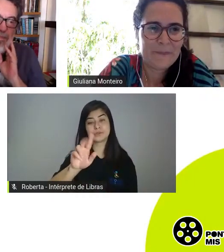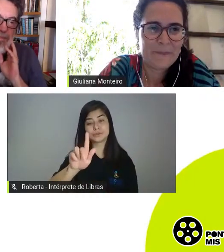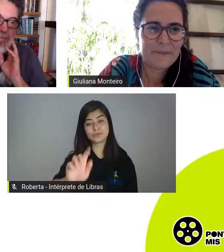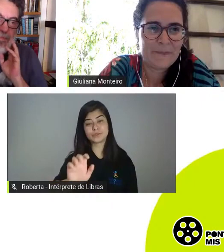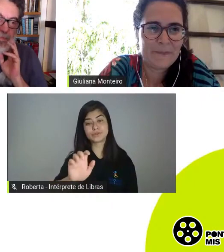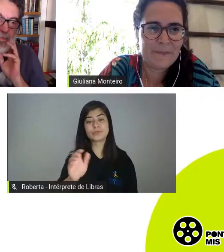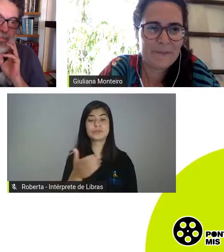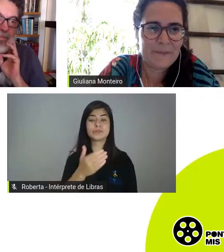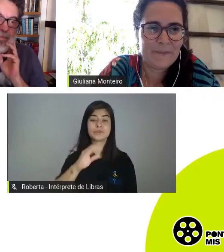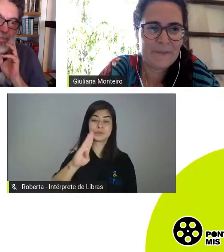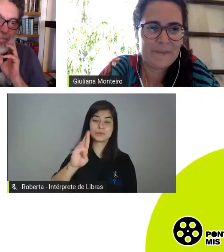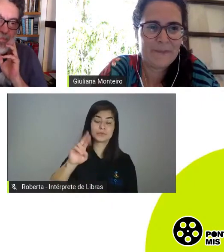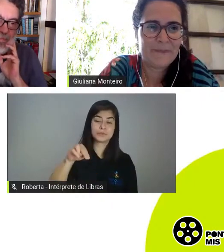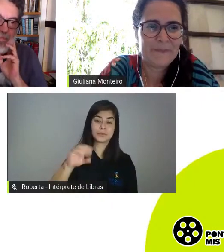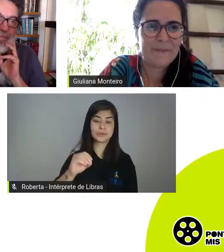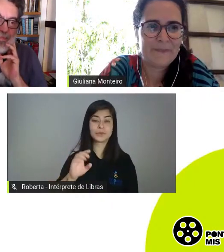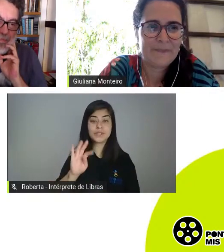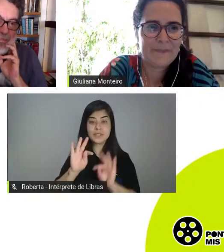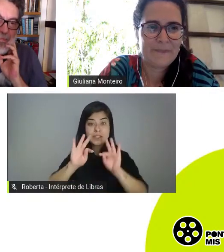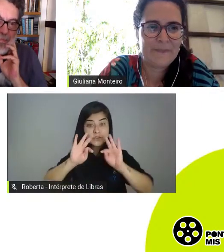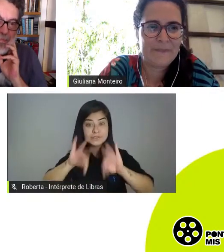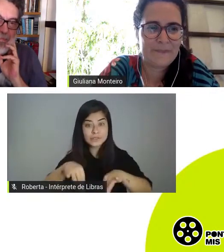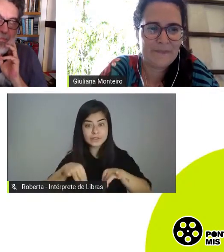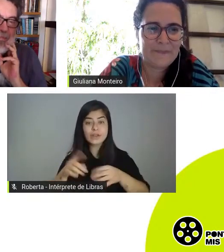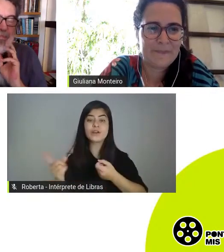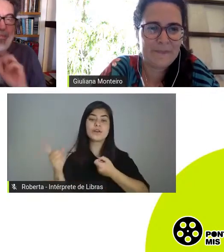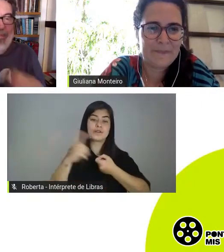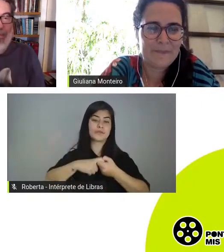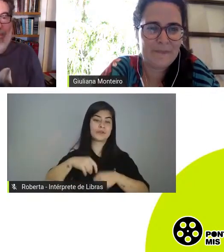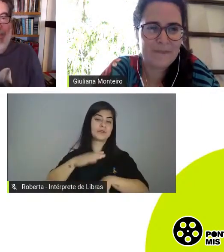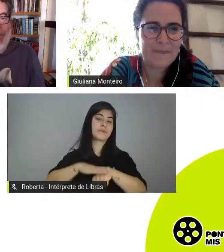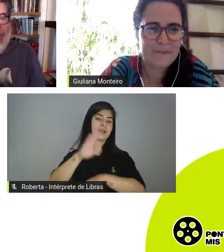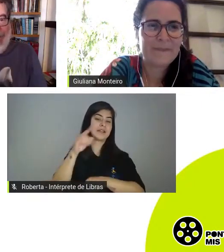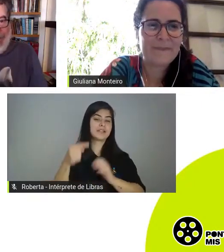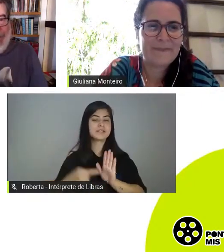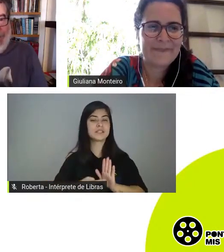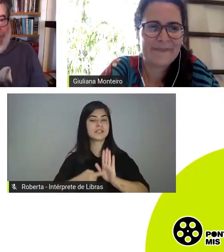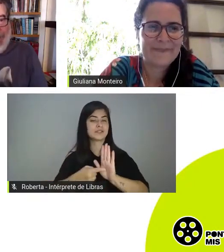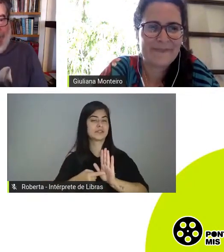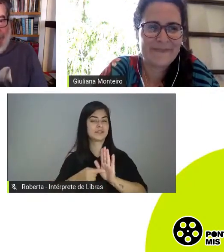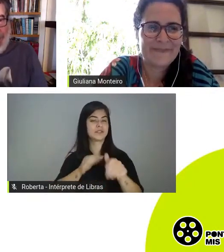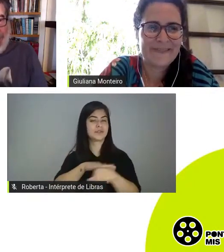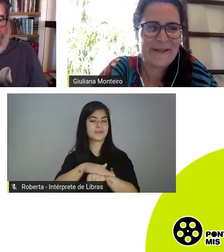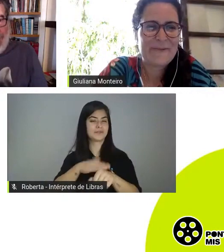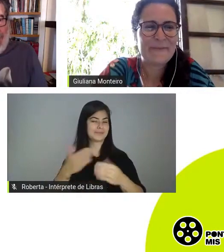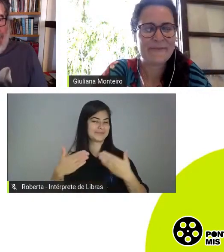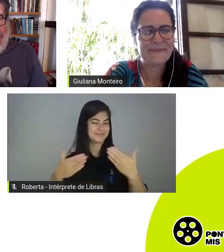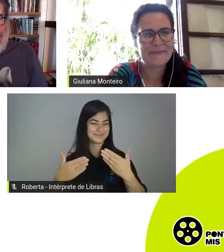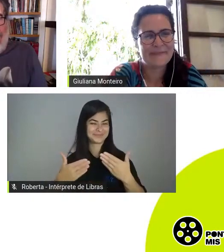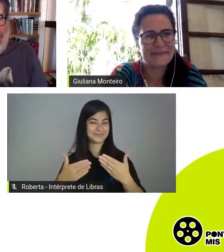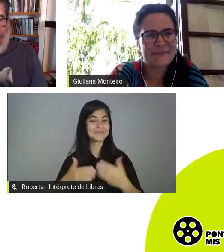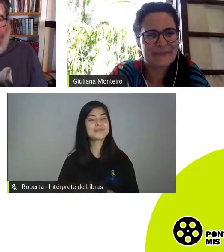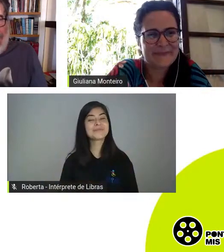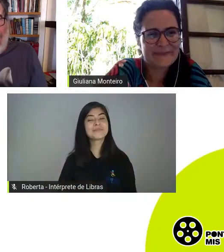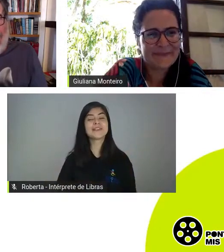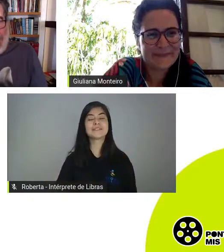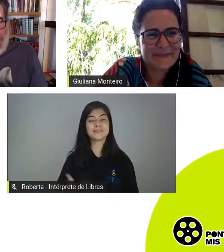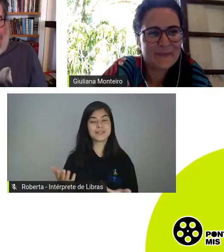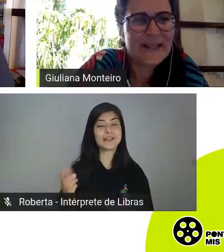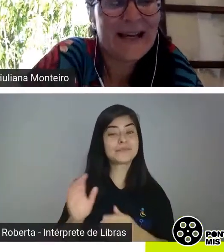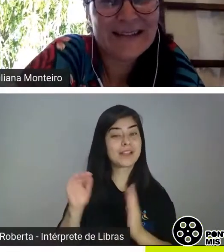finalzinho eu volto com mais indicações, falando mais um pouquinho com vocês. Então, vamos lá, até já, eu volto mais no